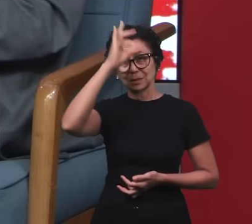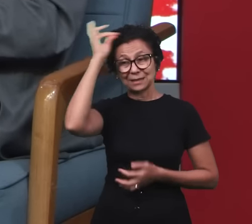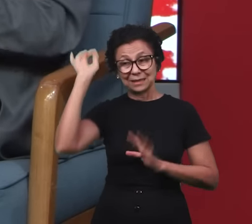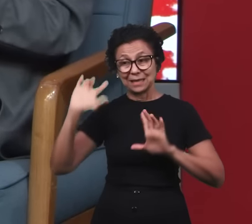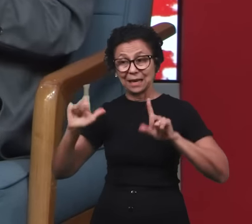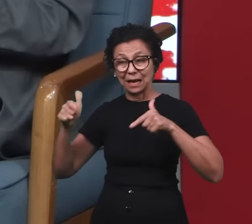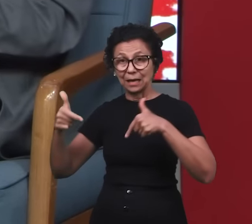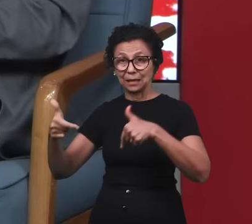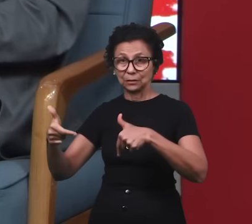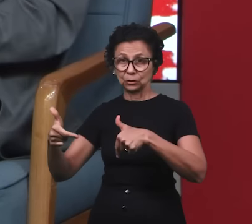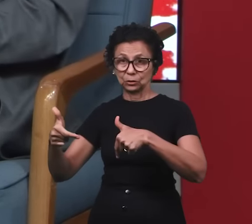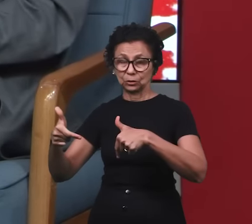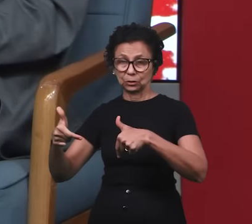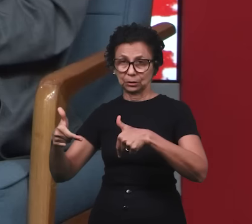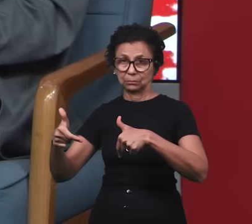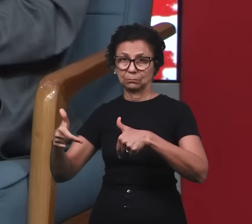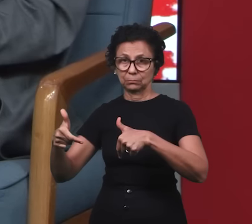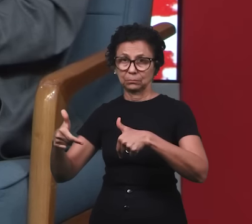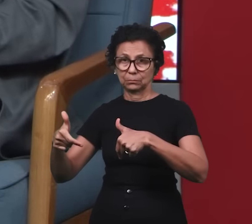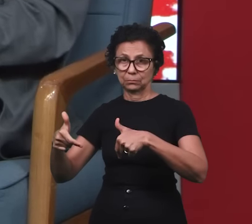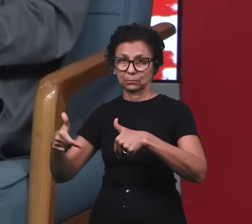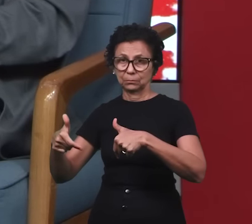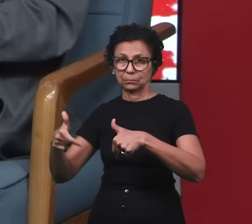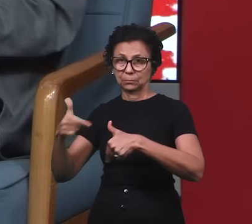igreja, toda